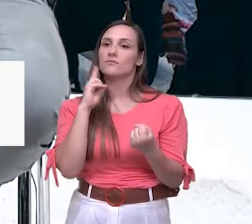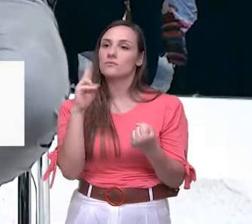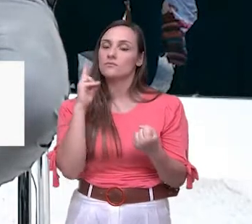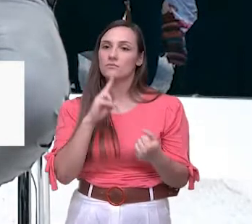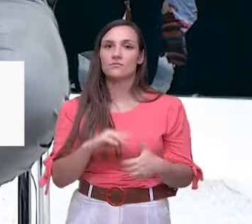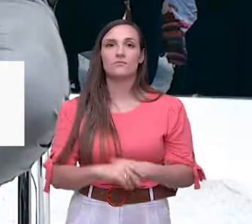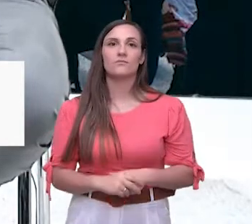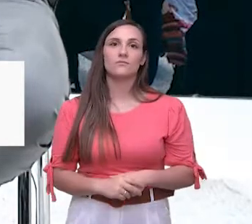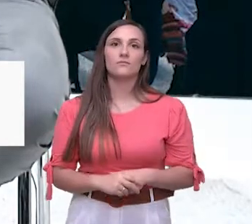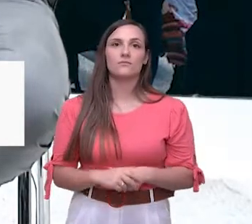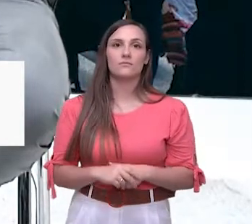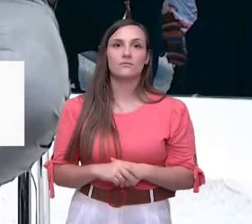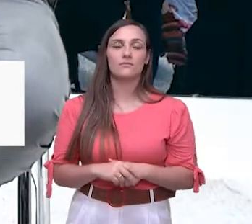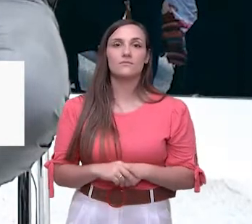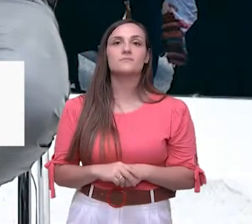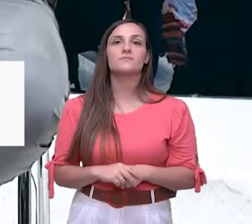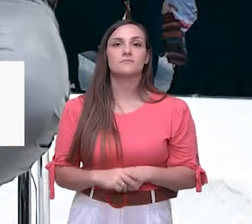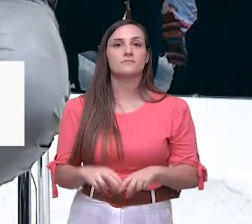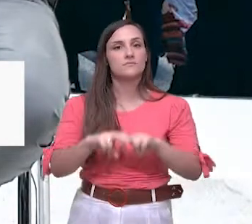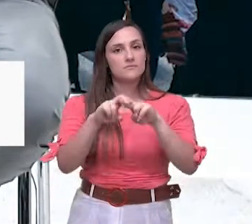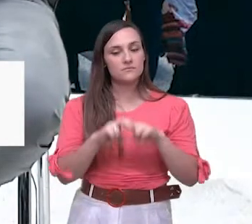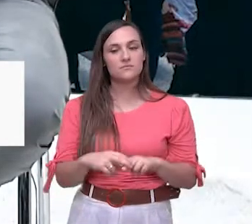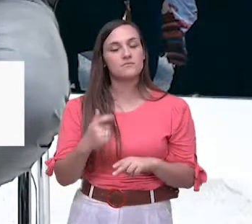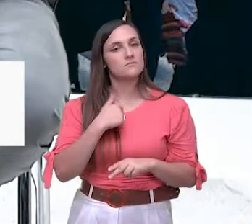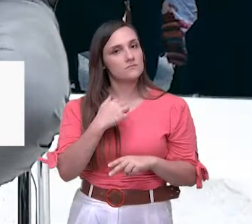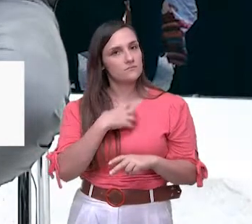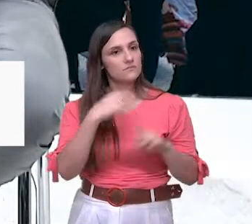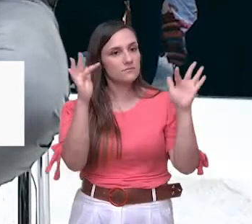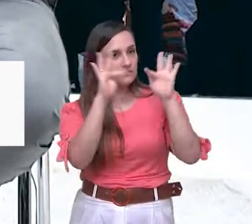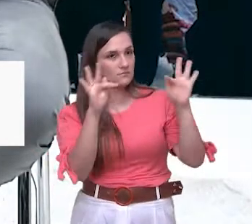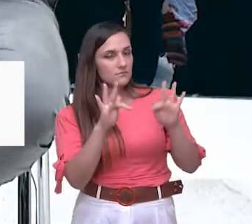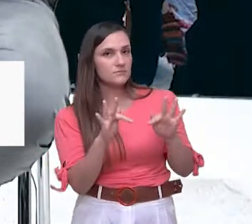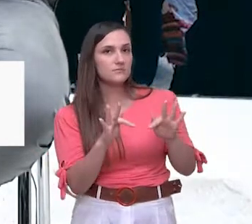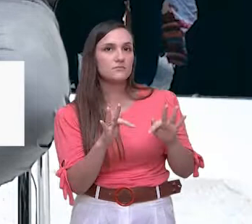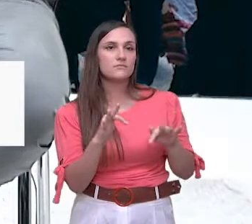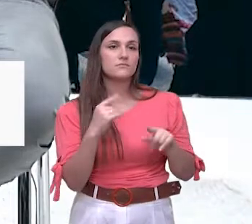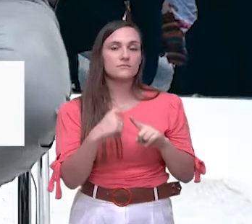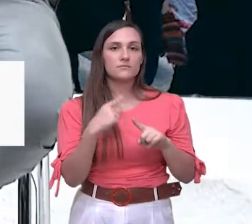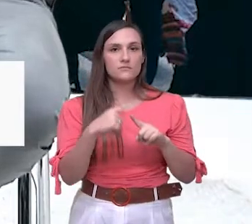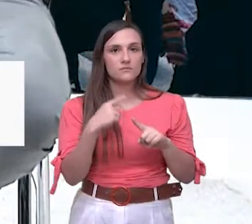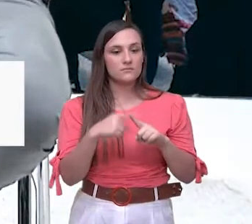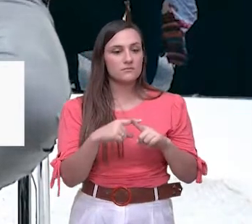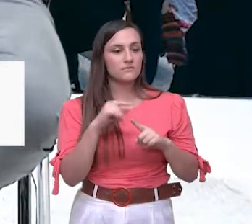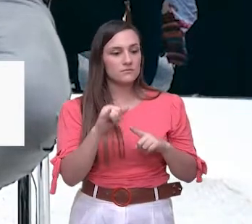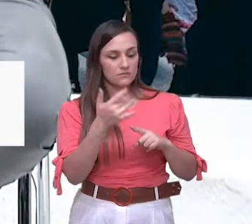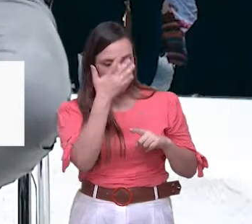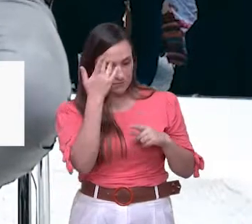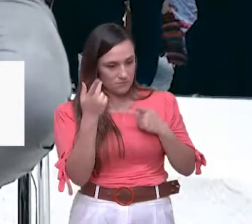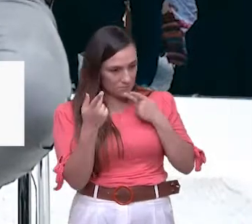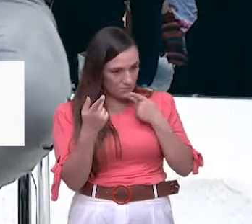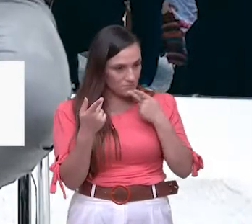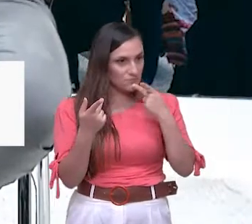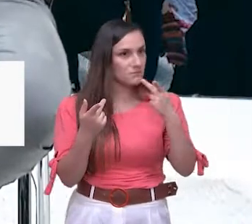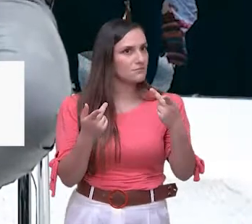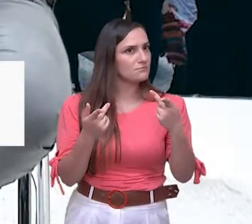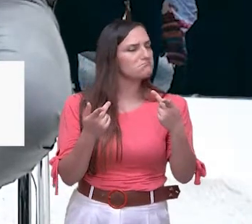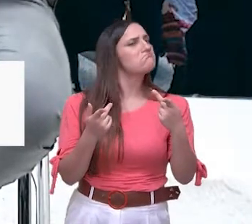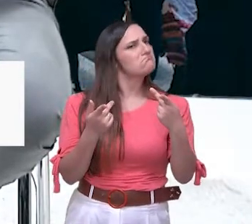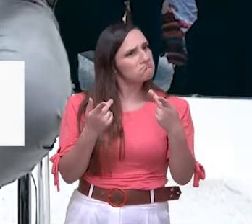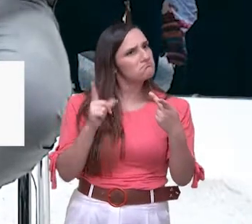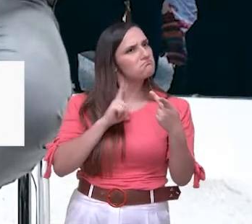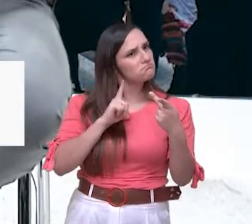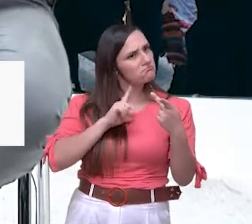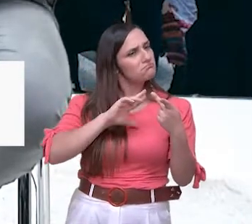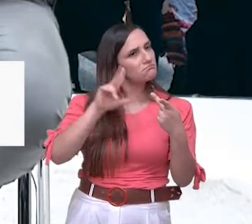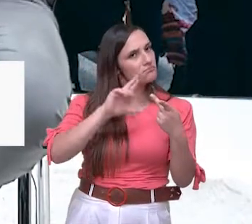faz um discurso desse né eu fico feliz por um lado porque por um lado e não está fazendo esse discurso porque